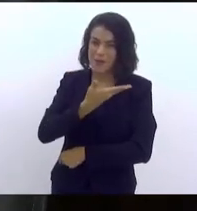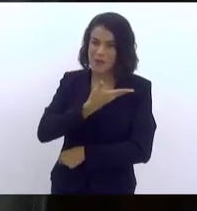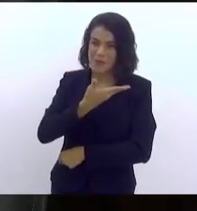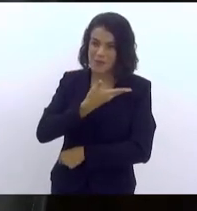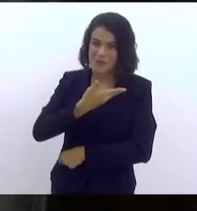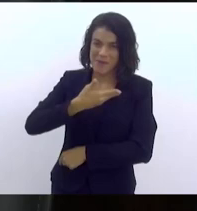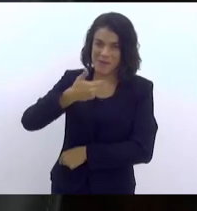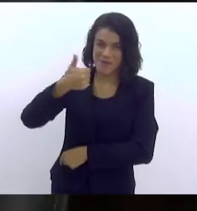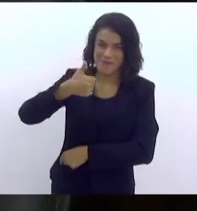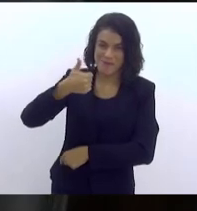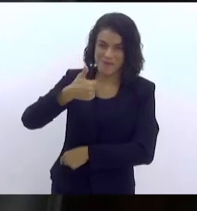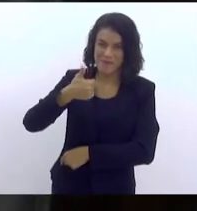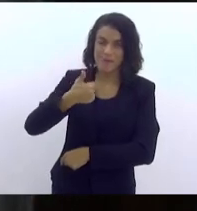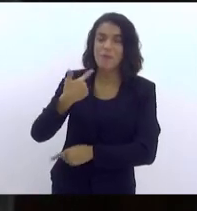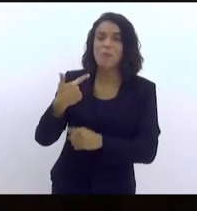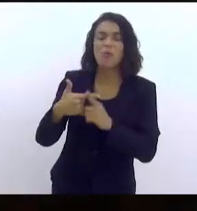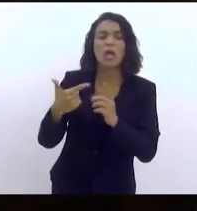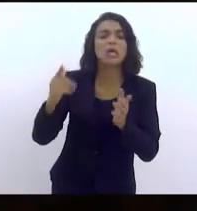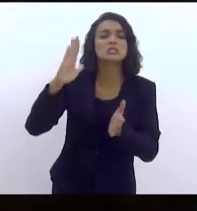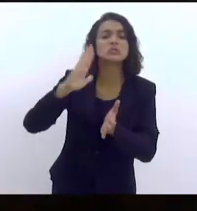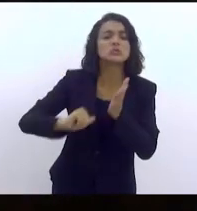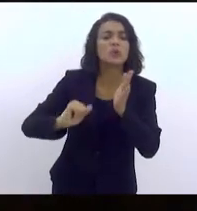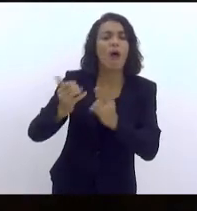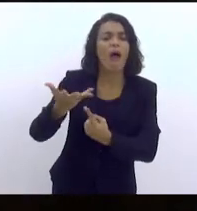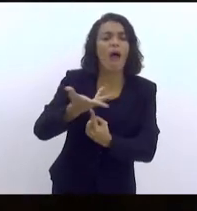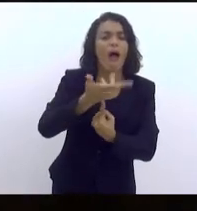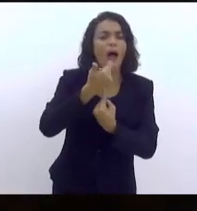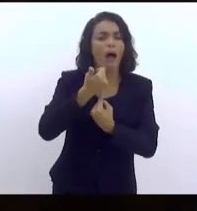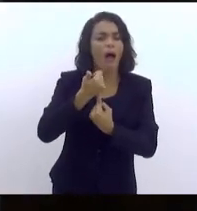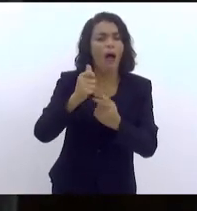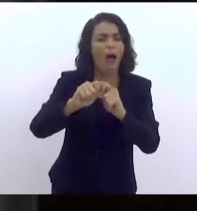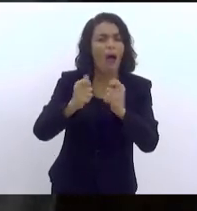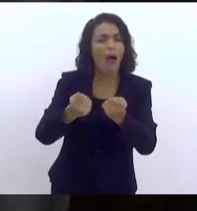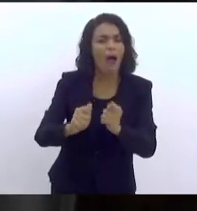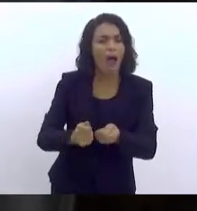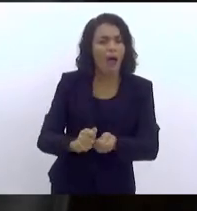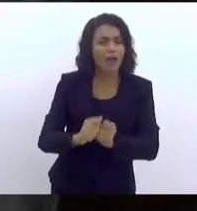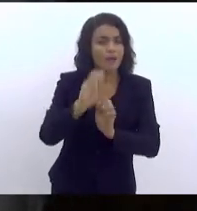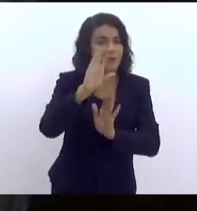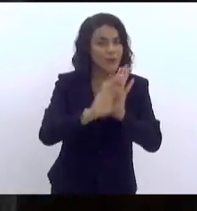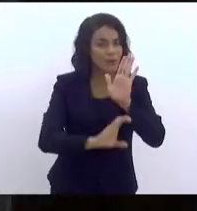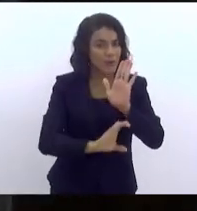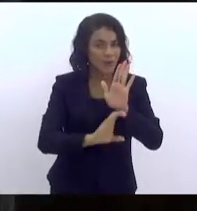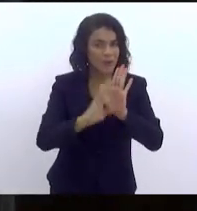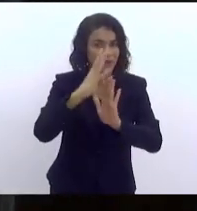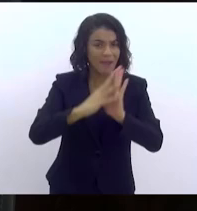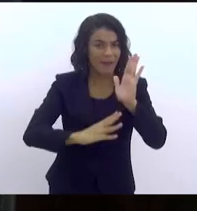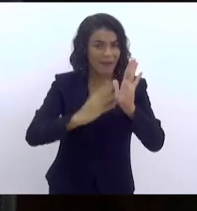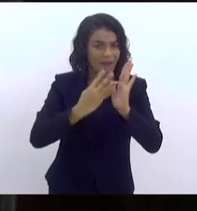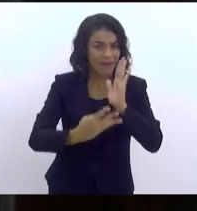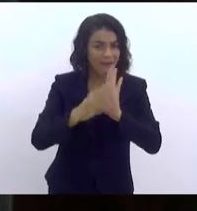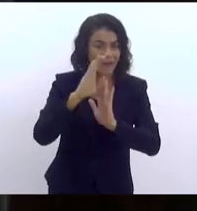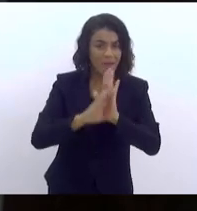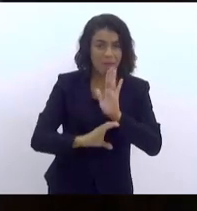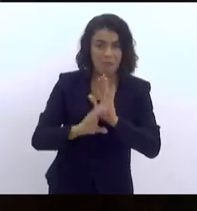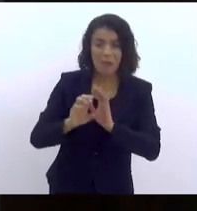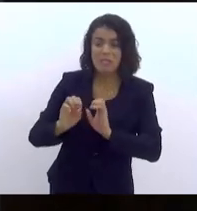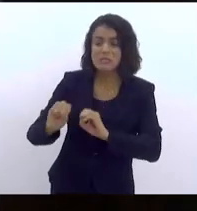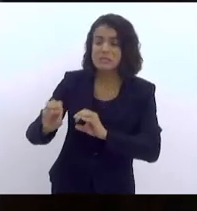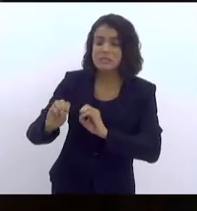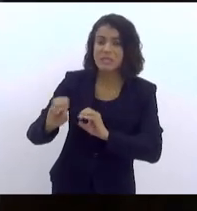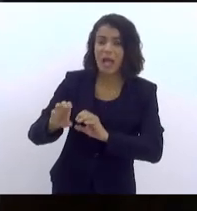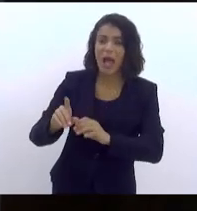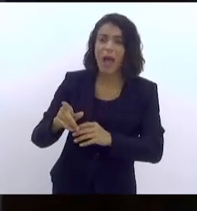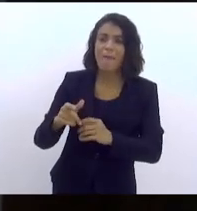me antecedeu porque tiramos arte da grade curricular para ensinar os nossos alunos